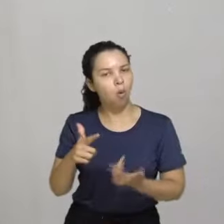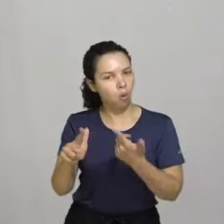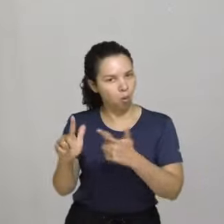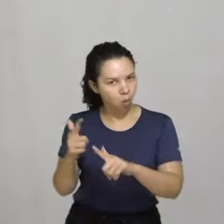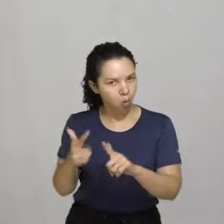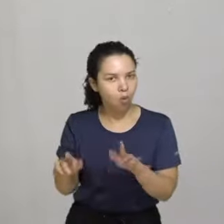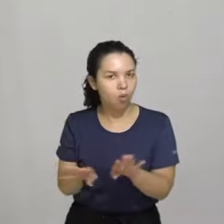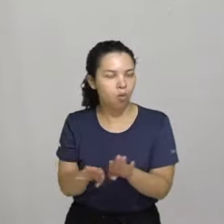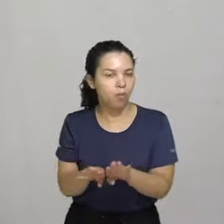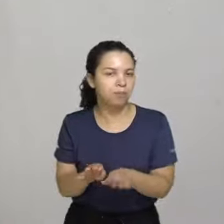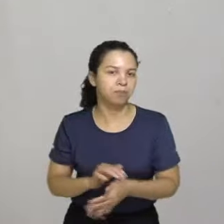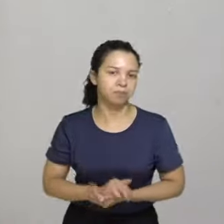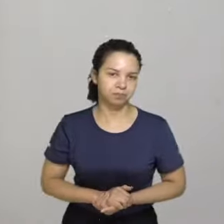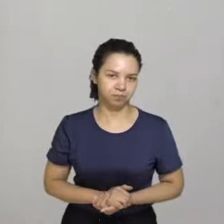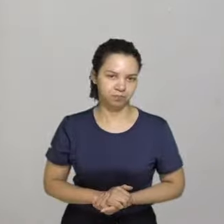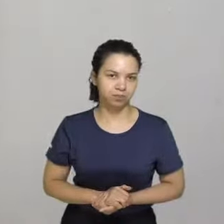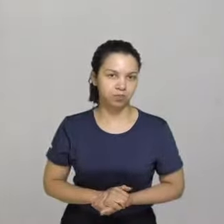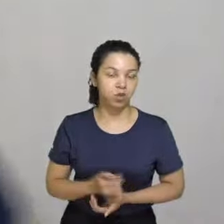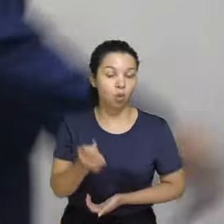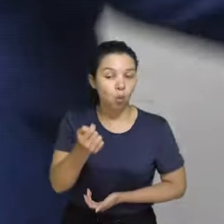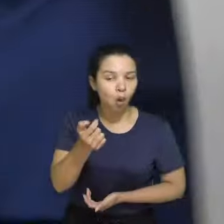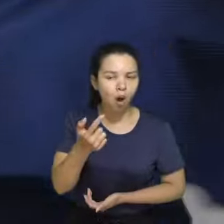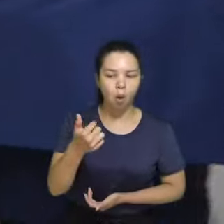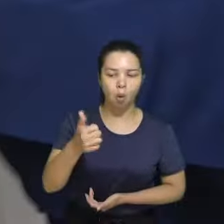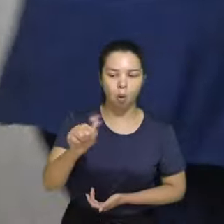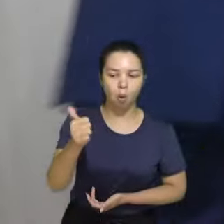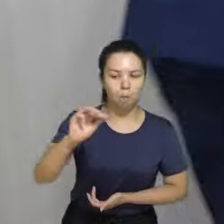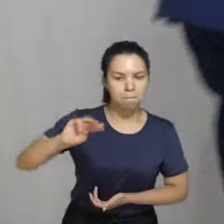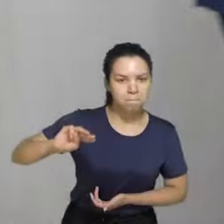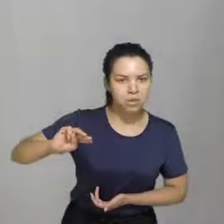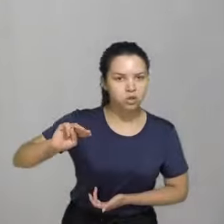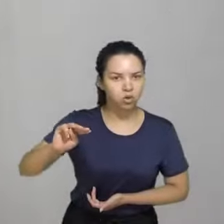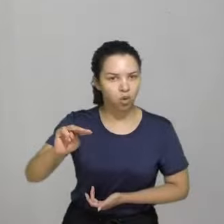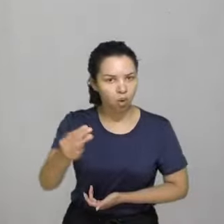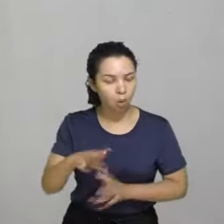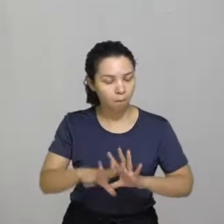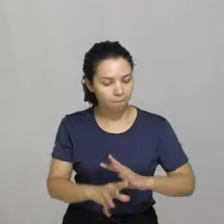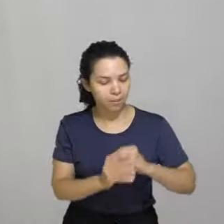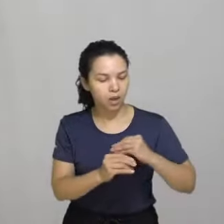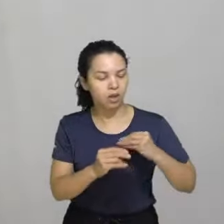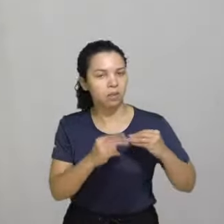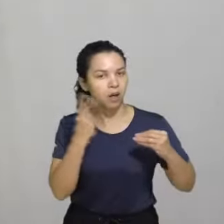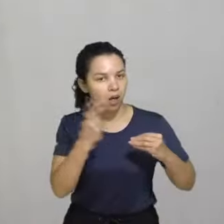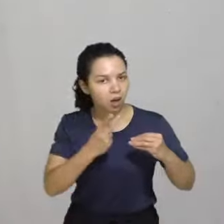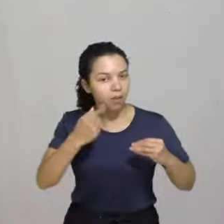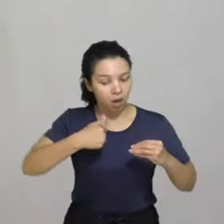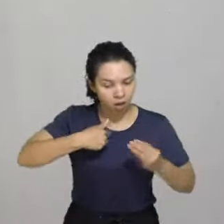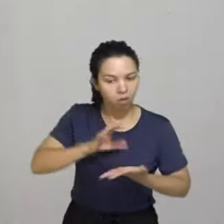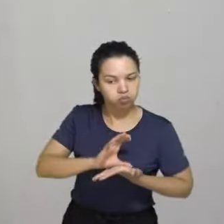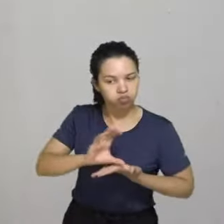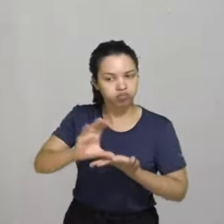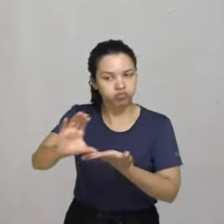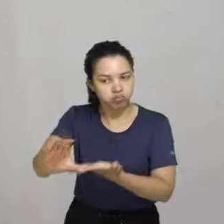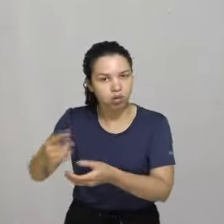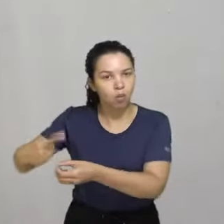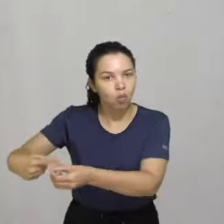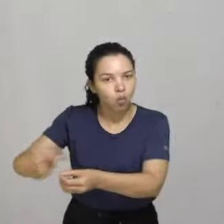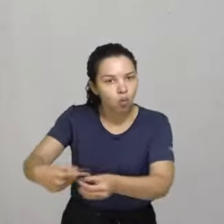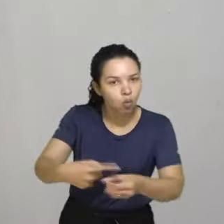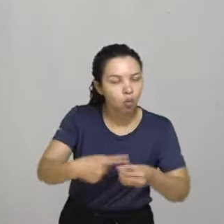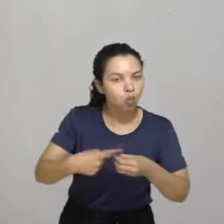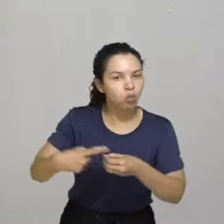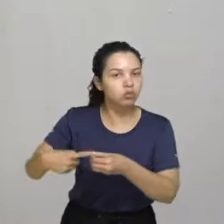Destinei quase 11 milhões de reais em emendas parlamentares para que os municípios e instituições pudessem dar